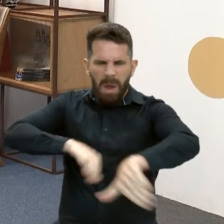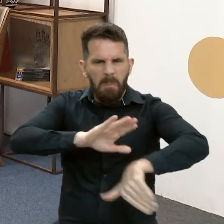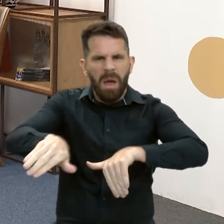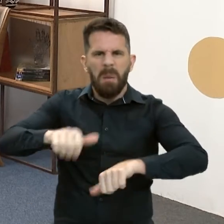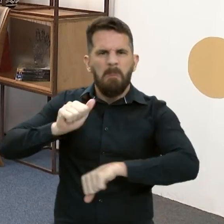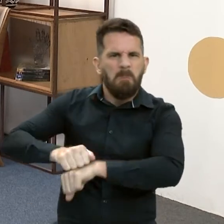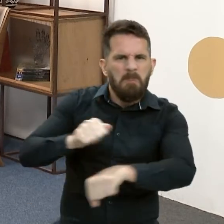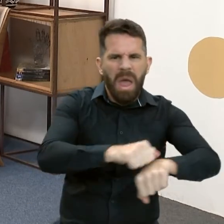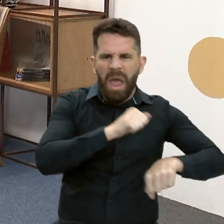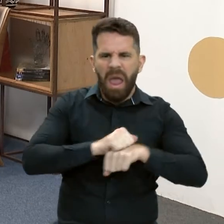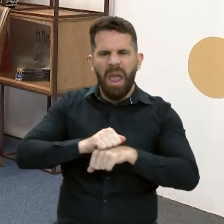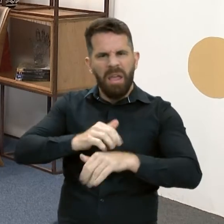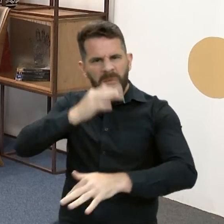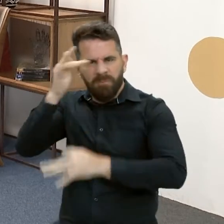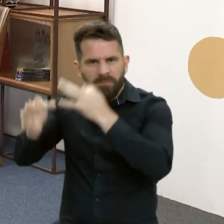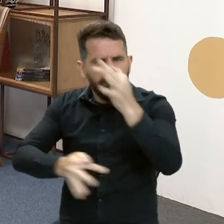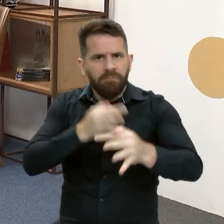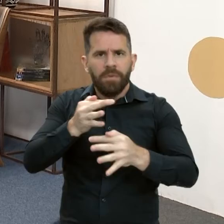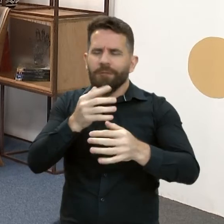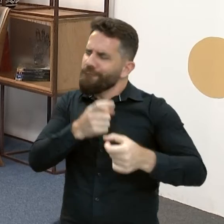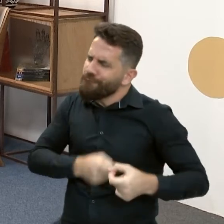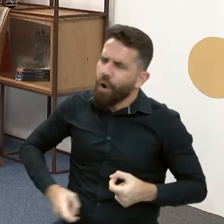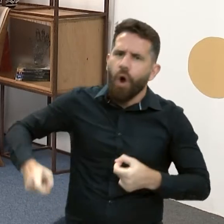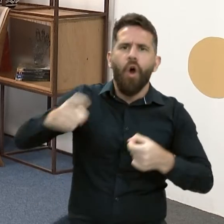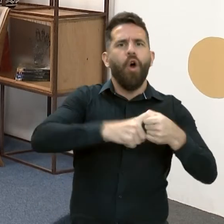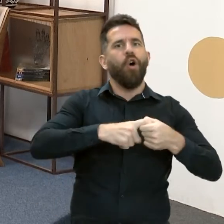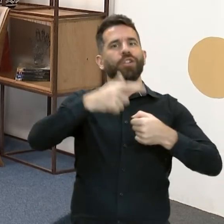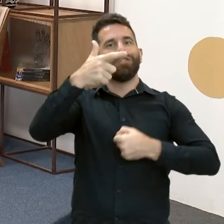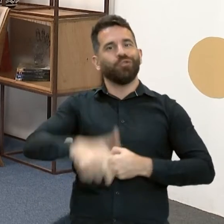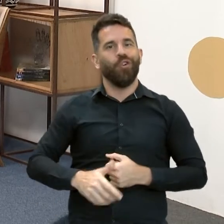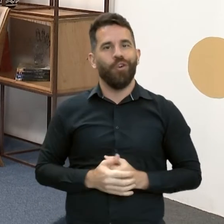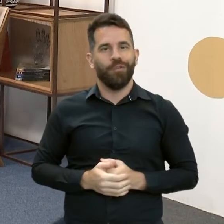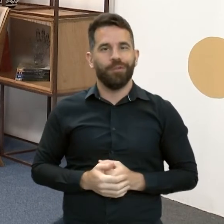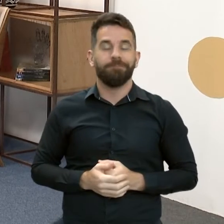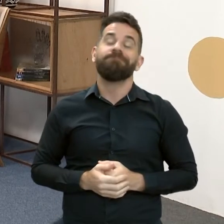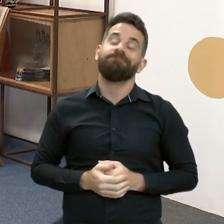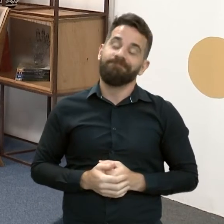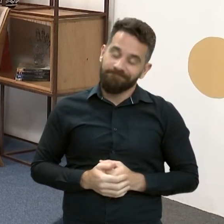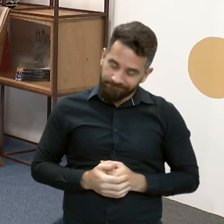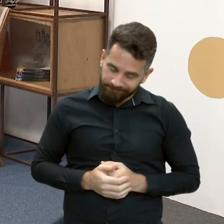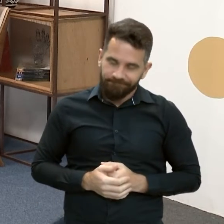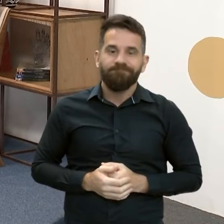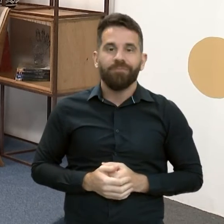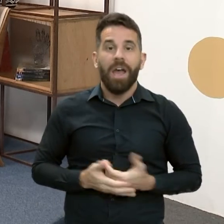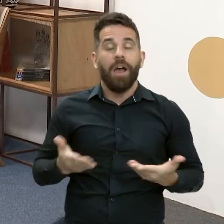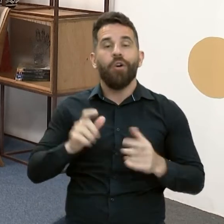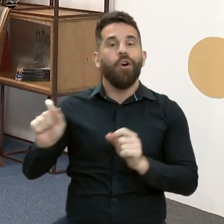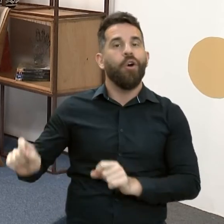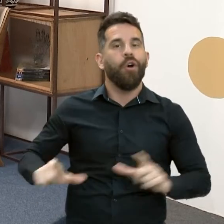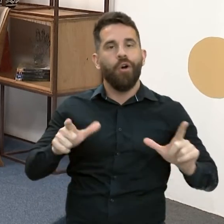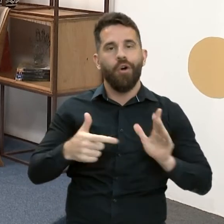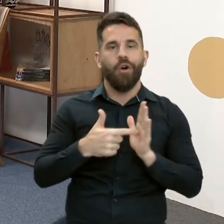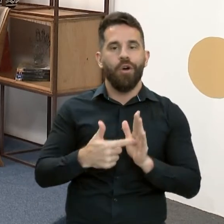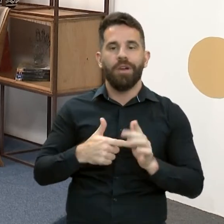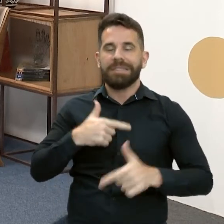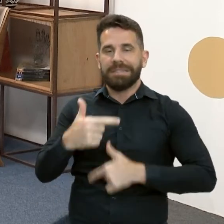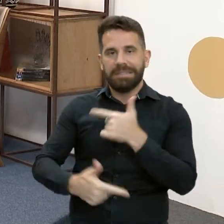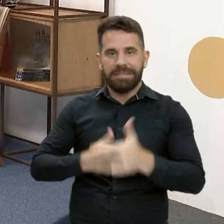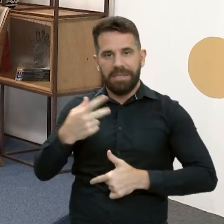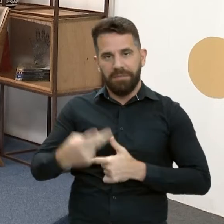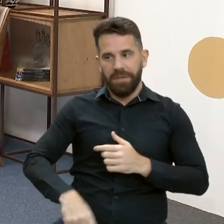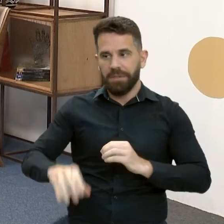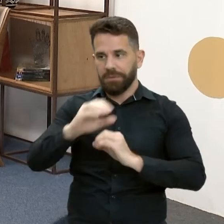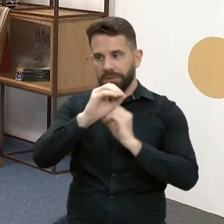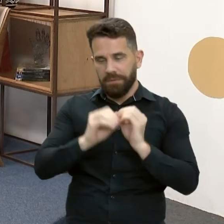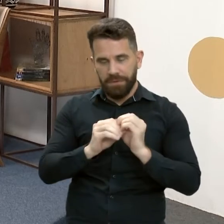doces. Recomeça. E por fim, chegou a hora de te mostrar mais um serviço da UFG. É a Escola de